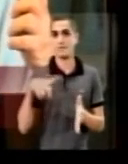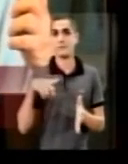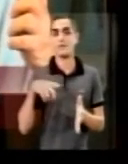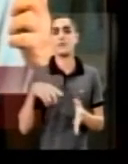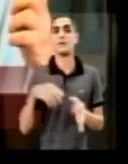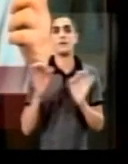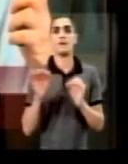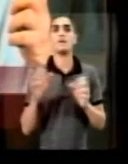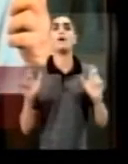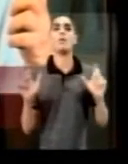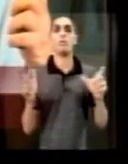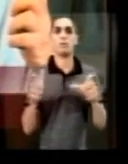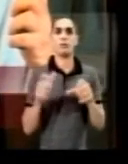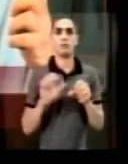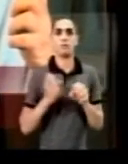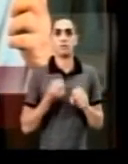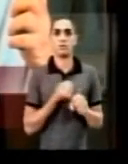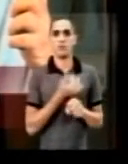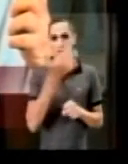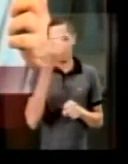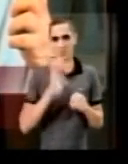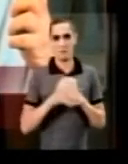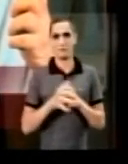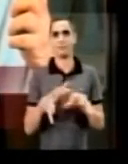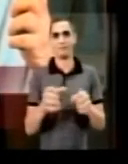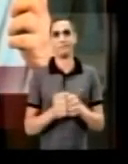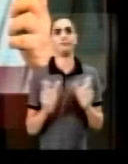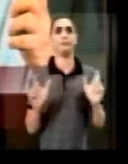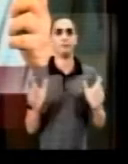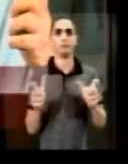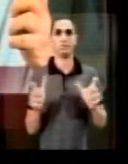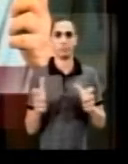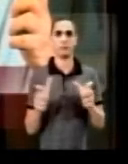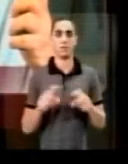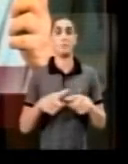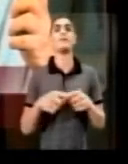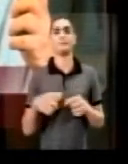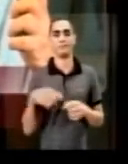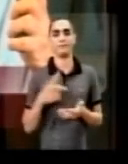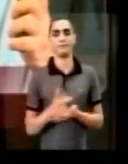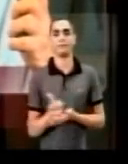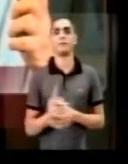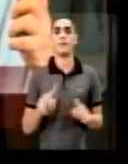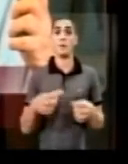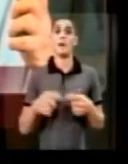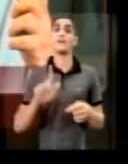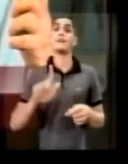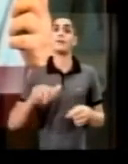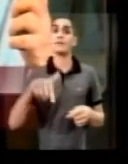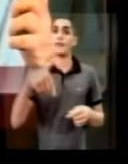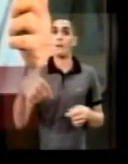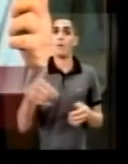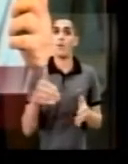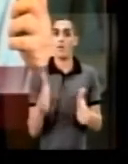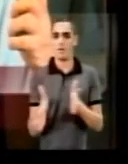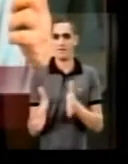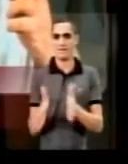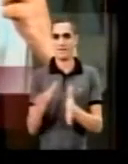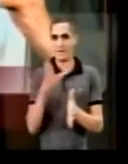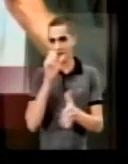caindo gradativamente. Após a flexibilização da fase amarela, nós ainda do